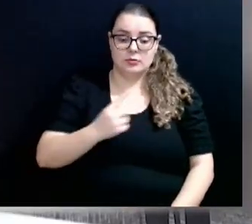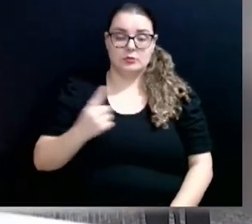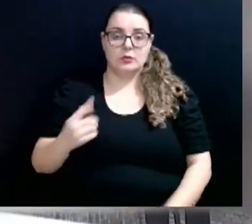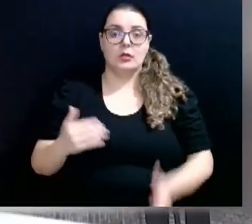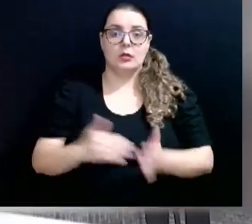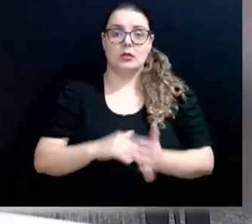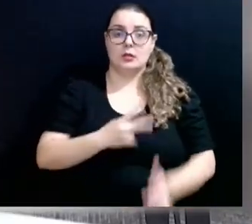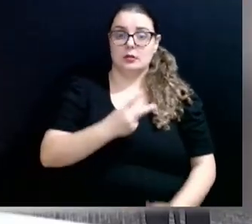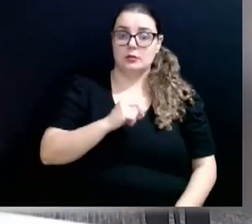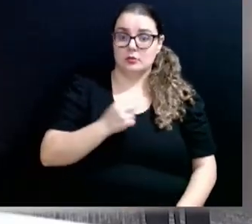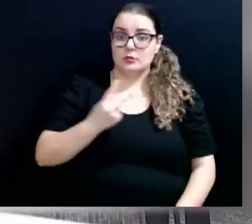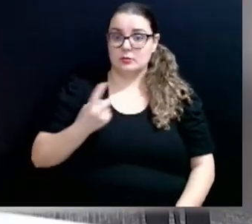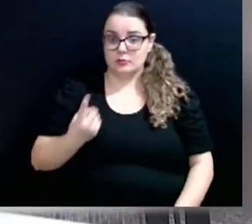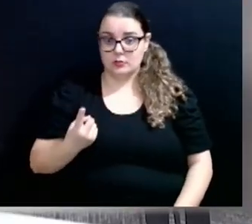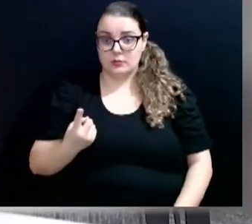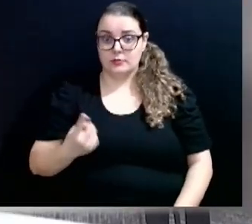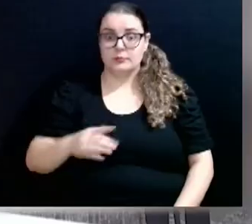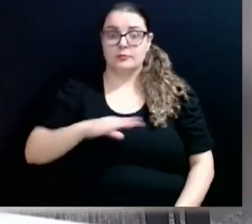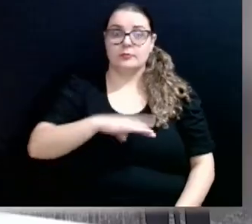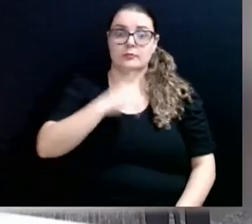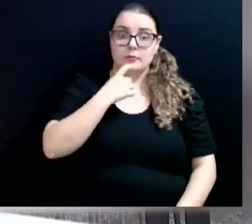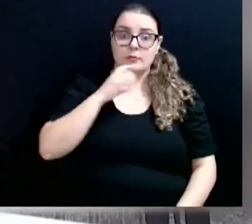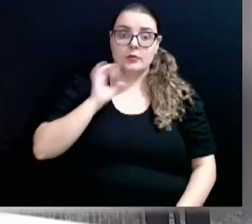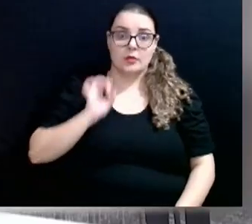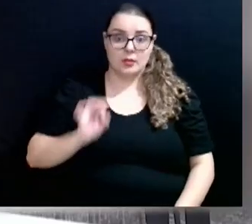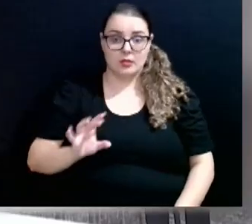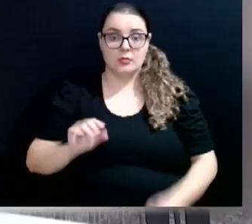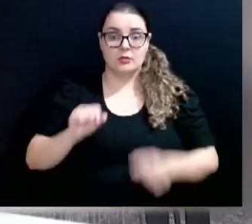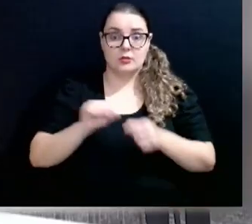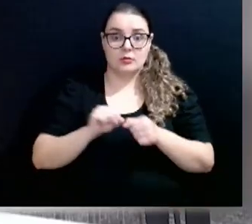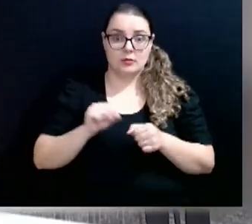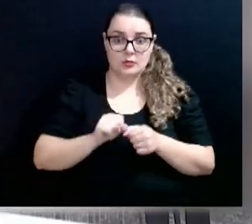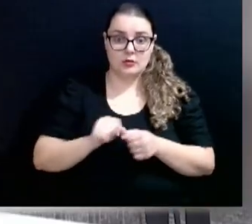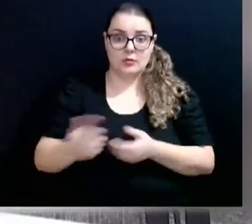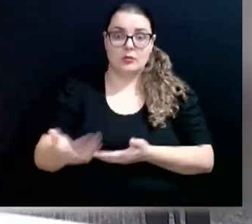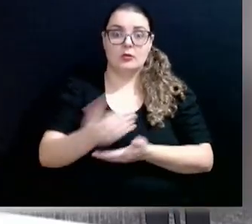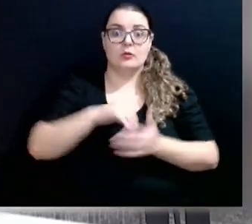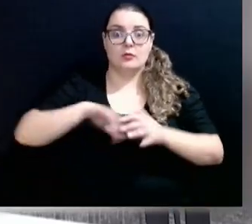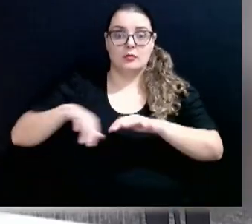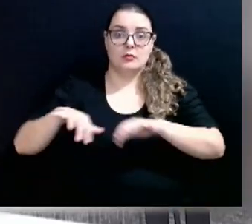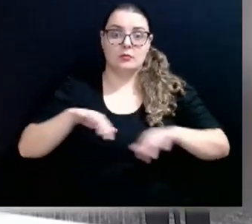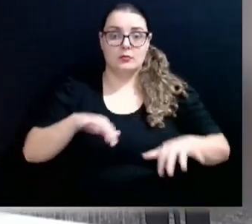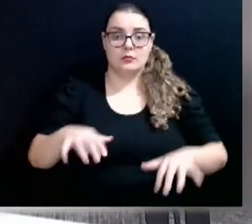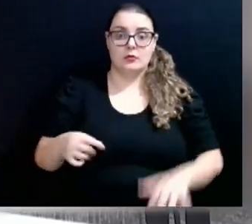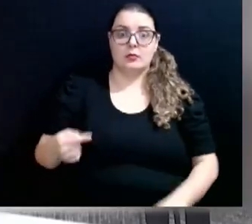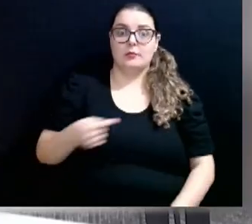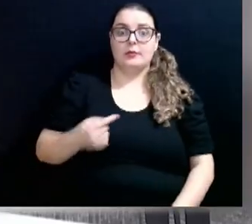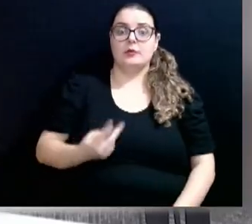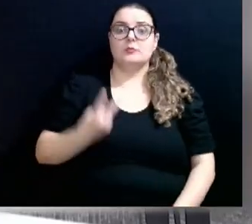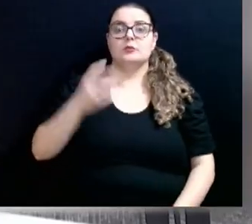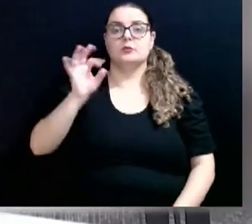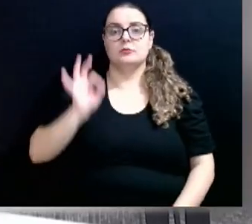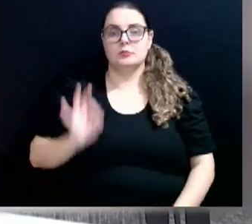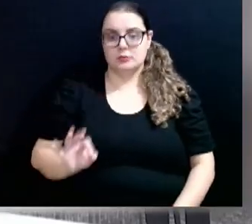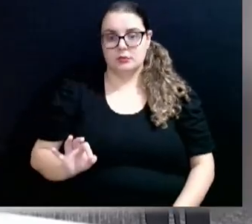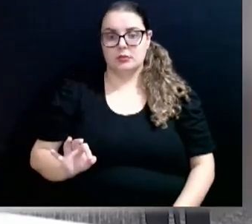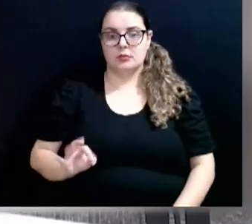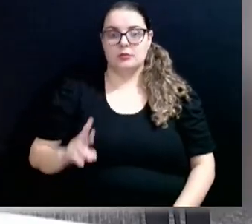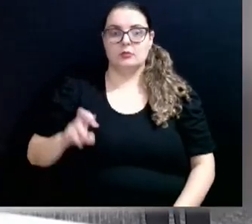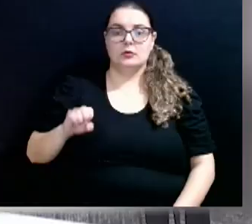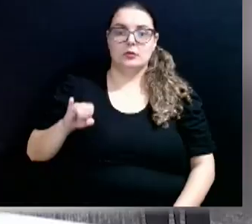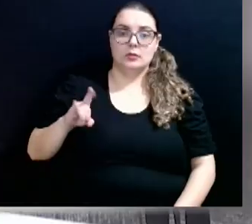é que Campinas só faz a coleta seletiva de menos de 2%, né, do resíduo que é gerado na